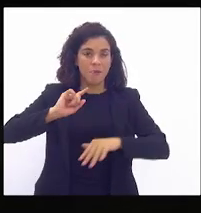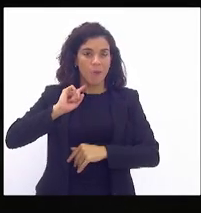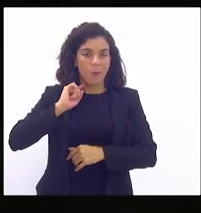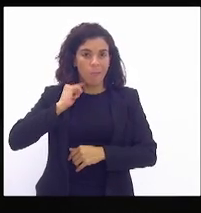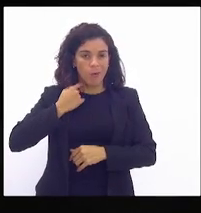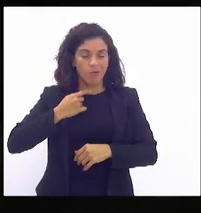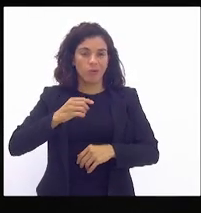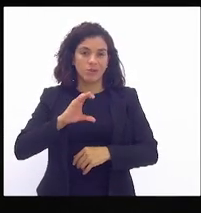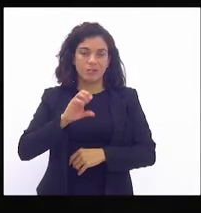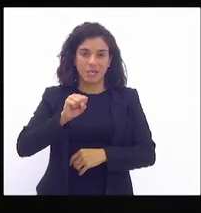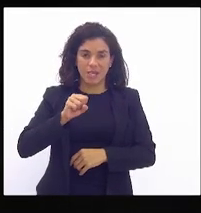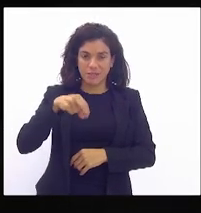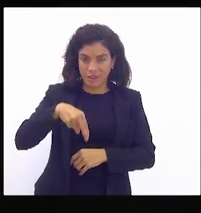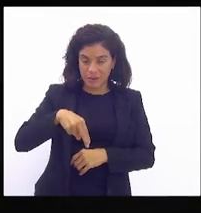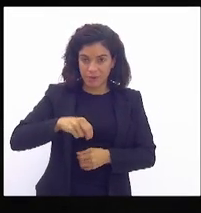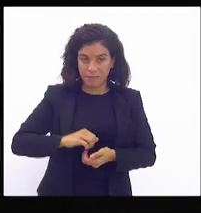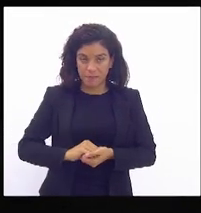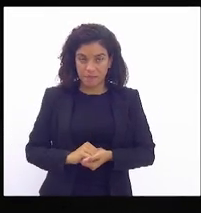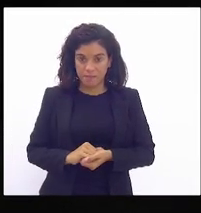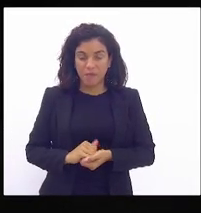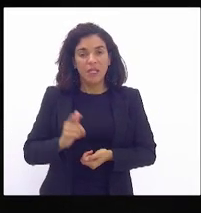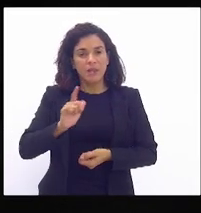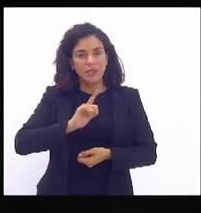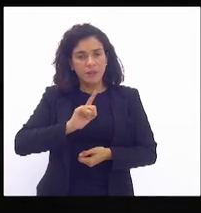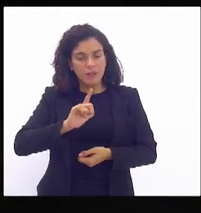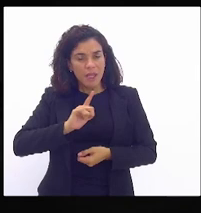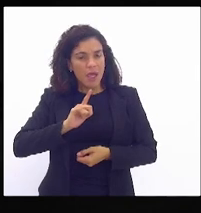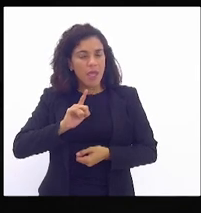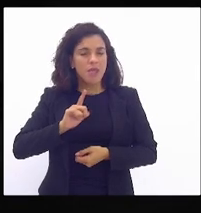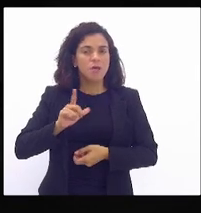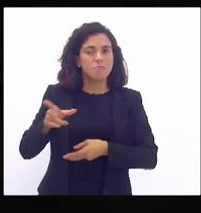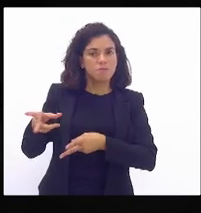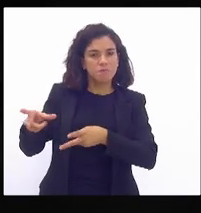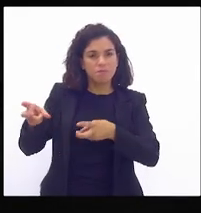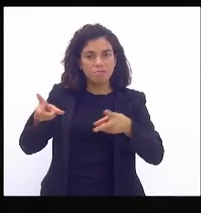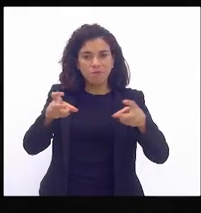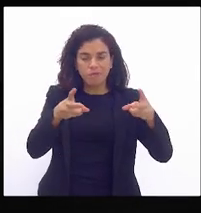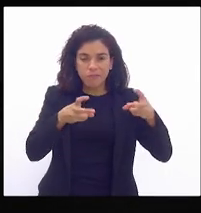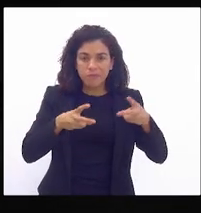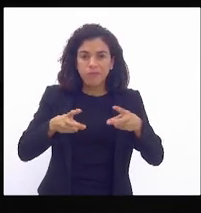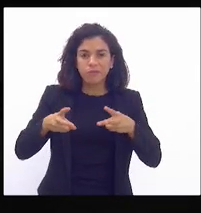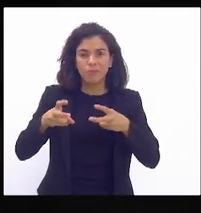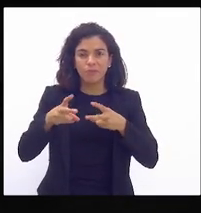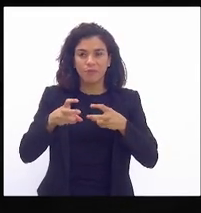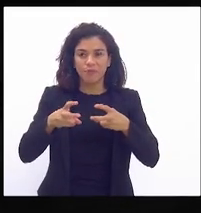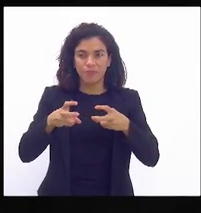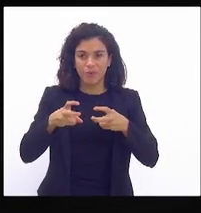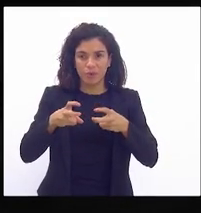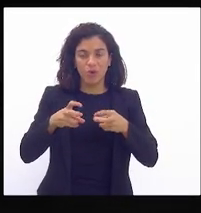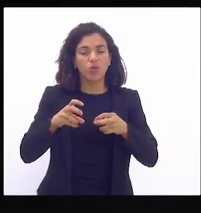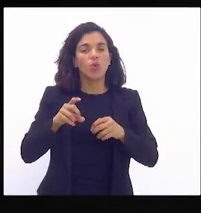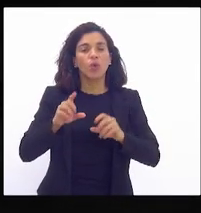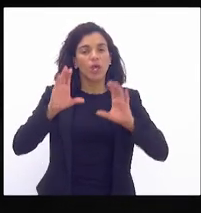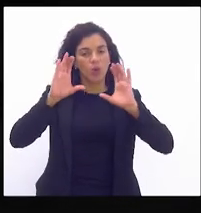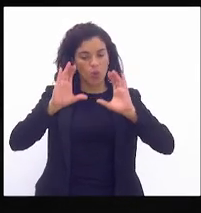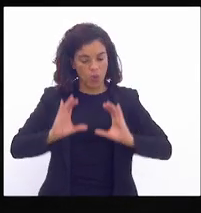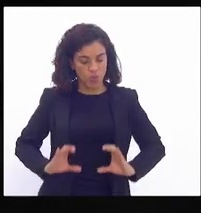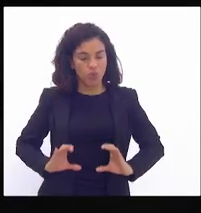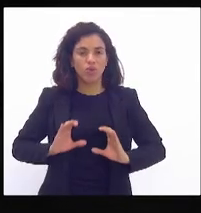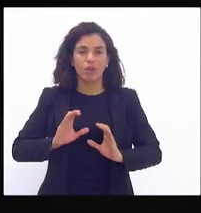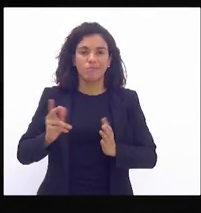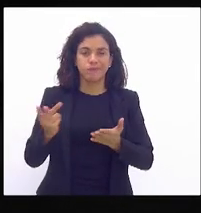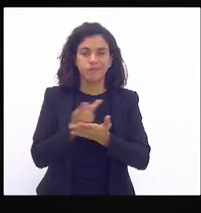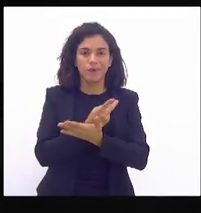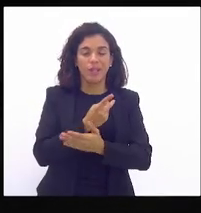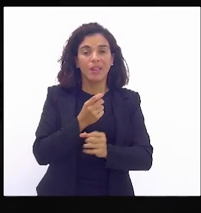pela CSN, tendo em vista que foram assinados 3 termos de ajustamento de conduta na década